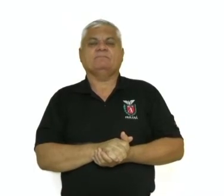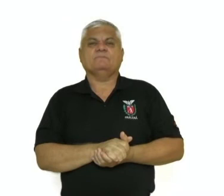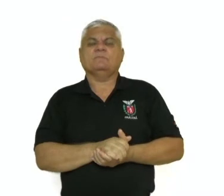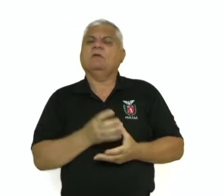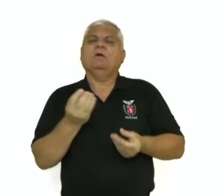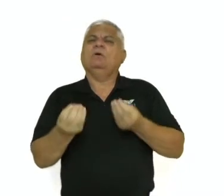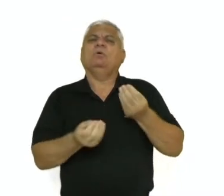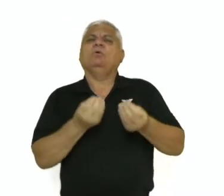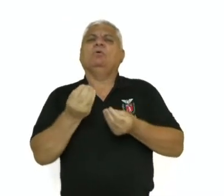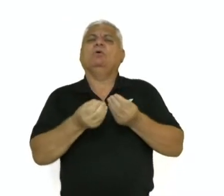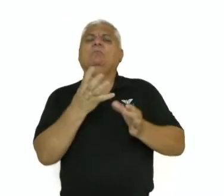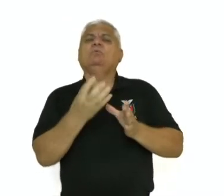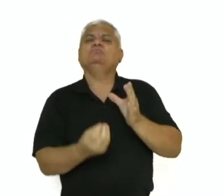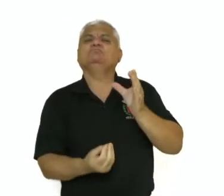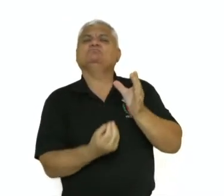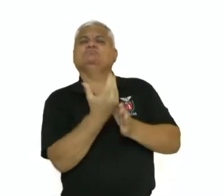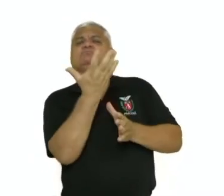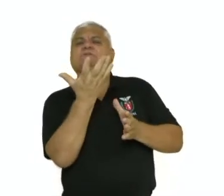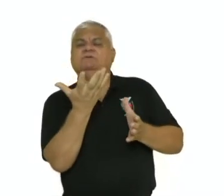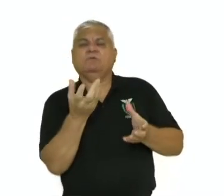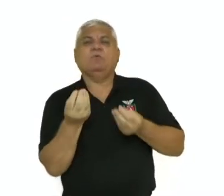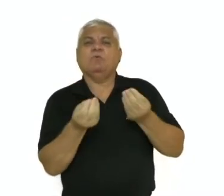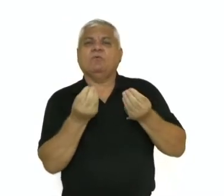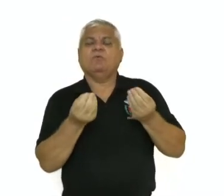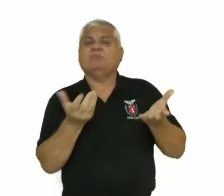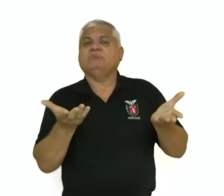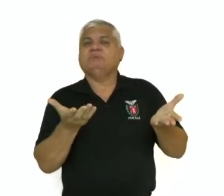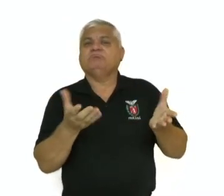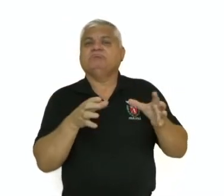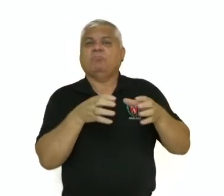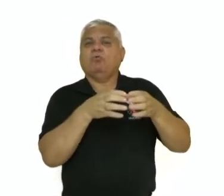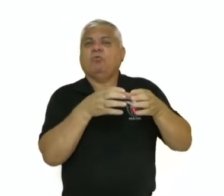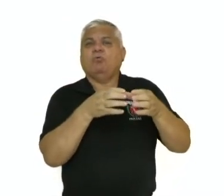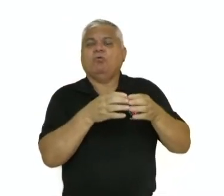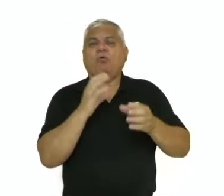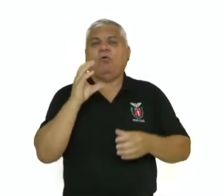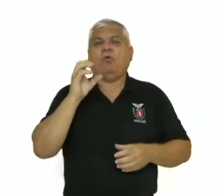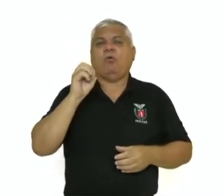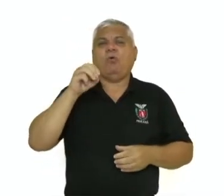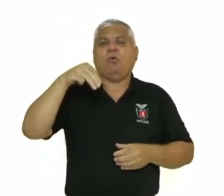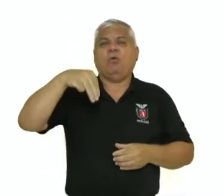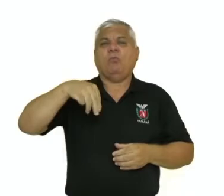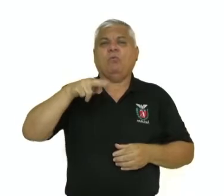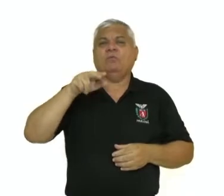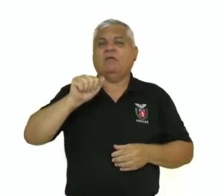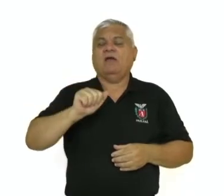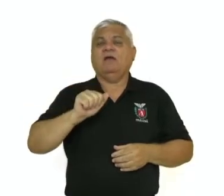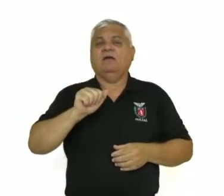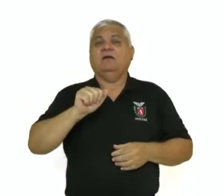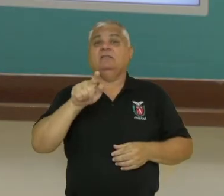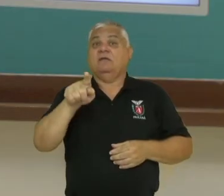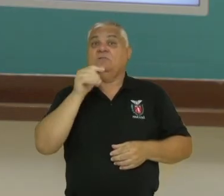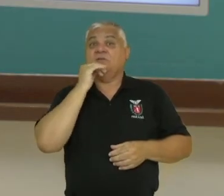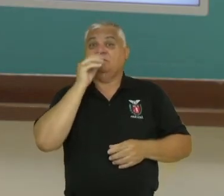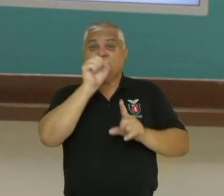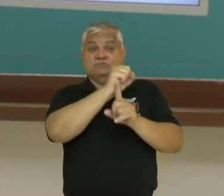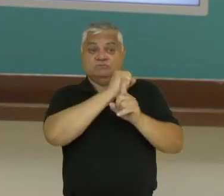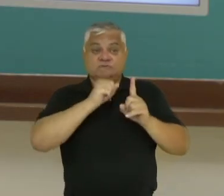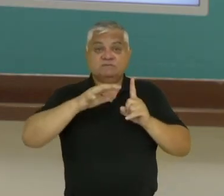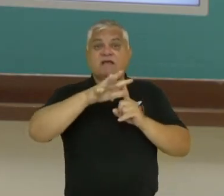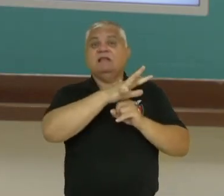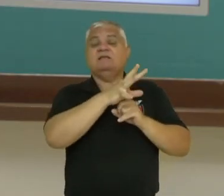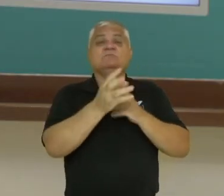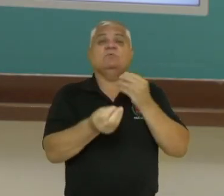como foi a implantação dessa comuna ali? Aliás, da comuna não, no caso do socialismo